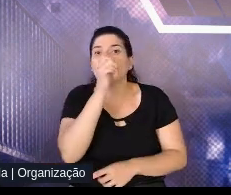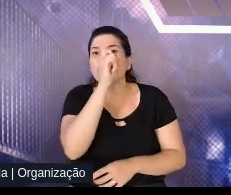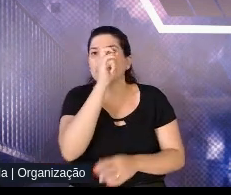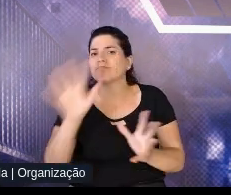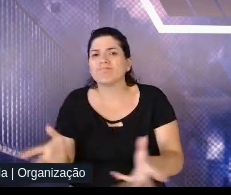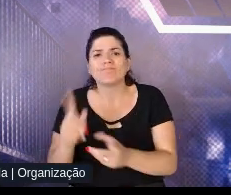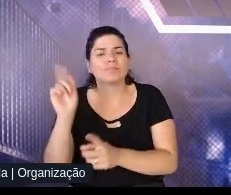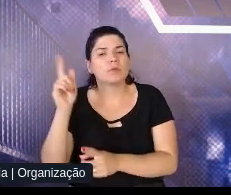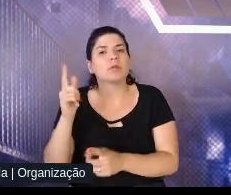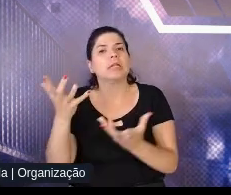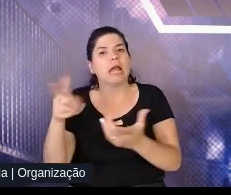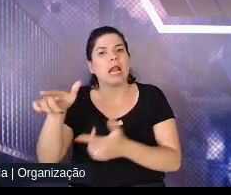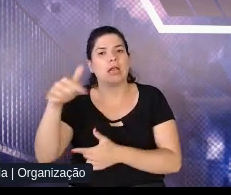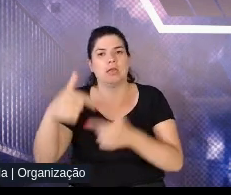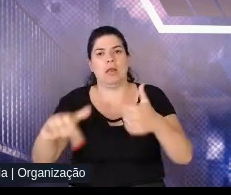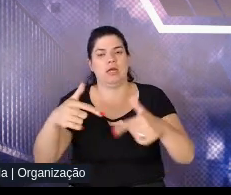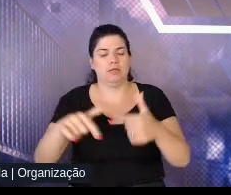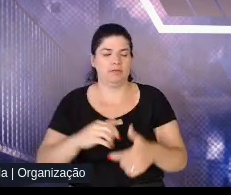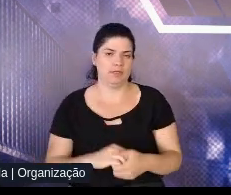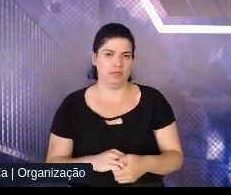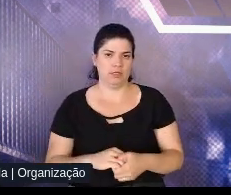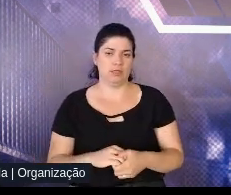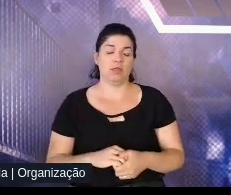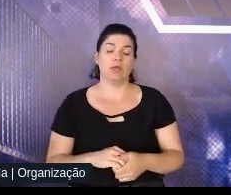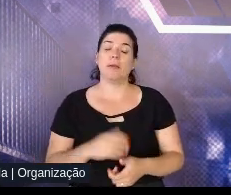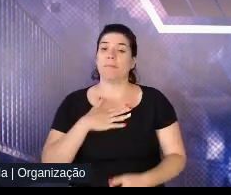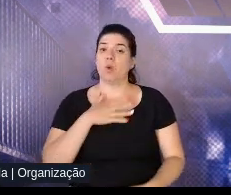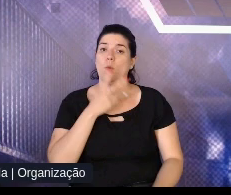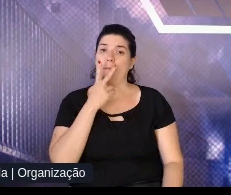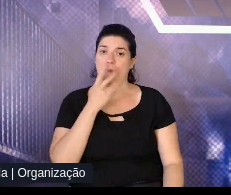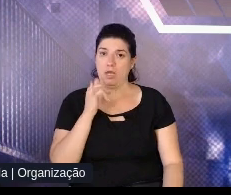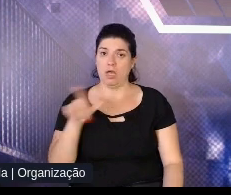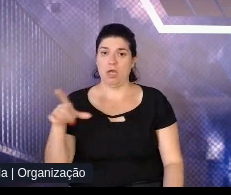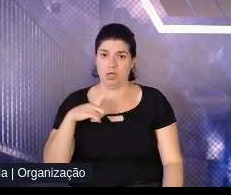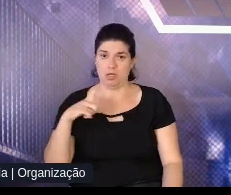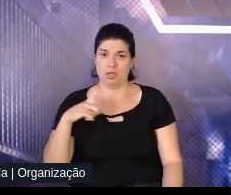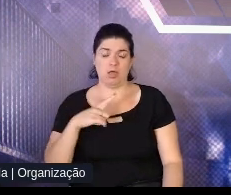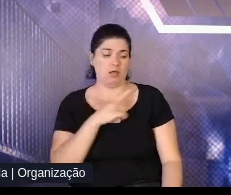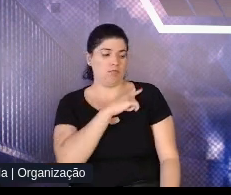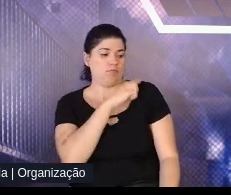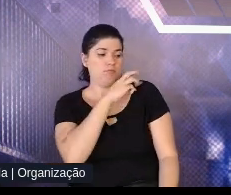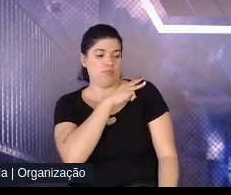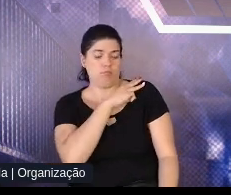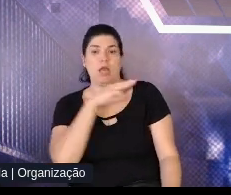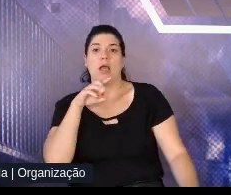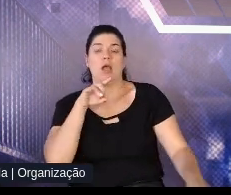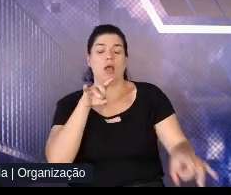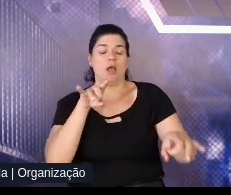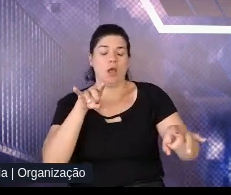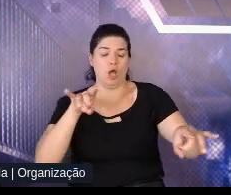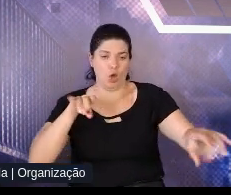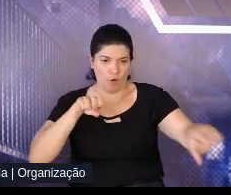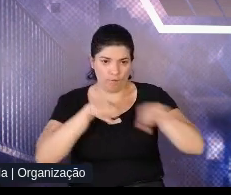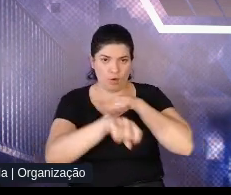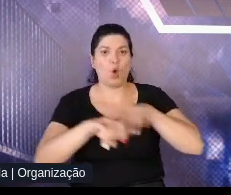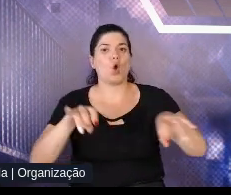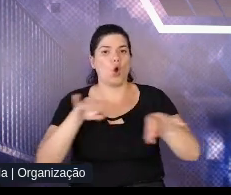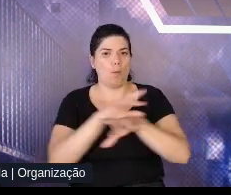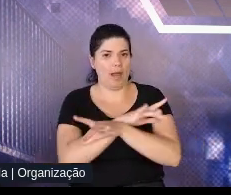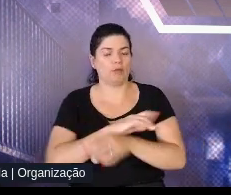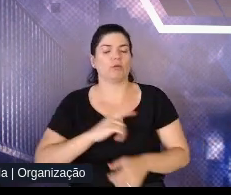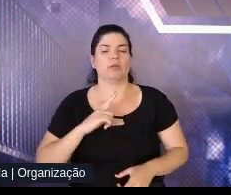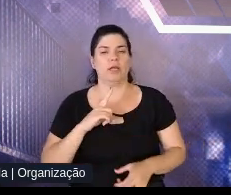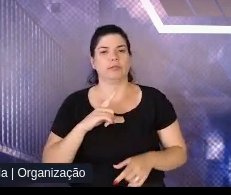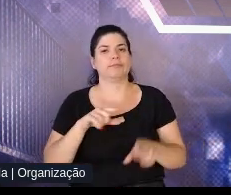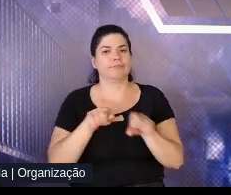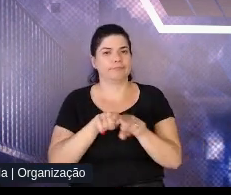trabalhasse. E o meu pai, ele tem o 2º grau completo, né, o ensino médio também. Porém,